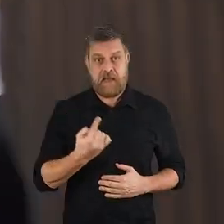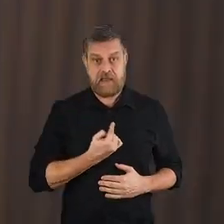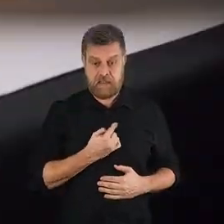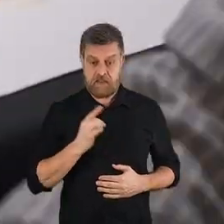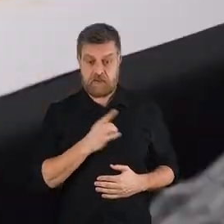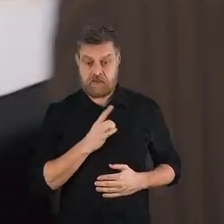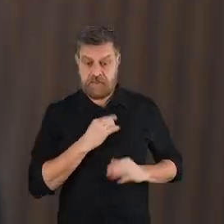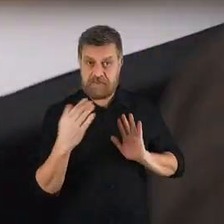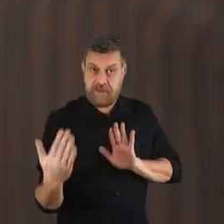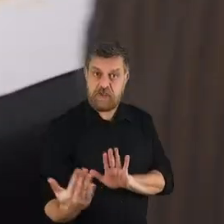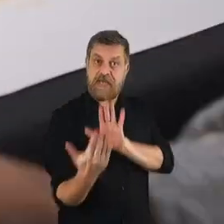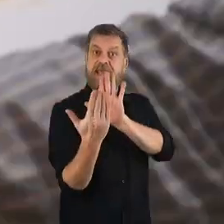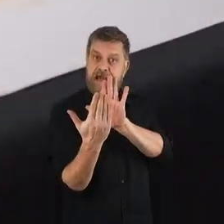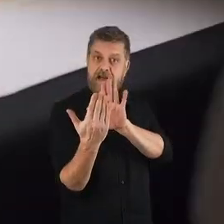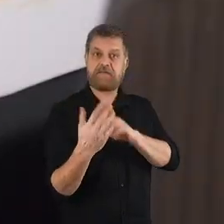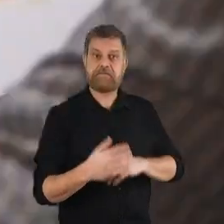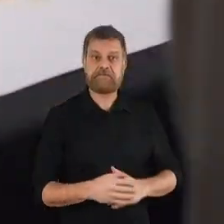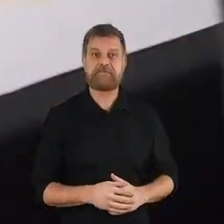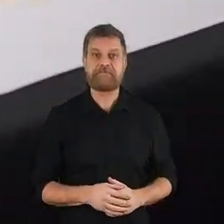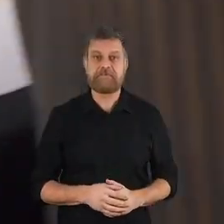nossos medos.